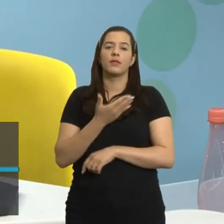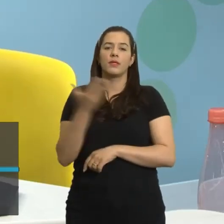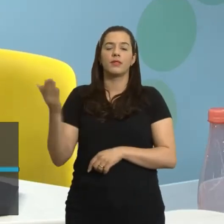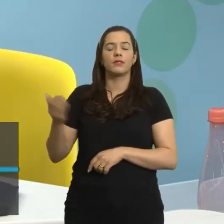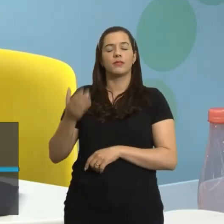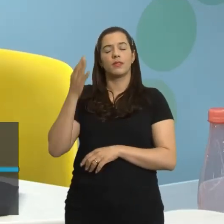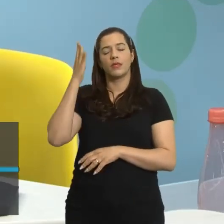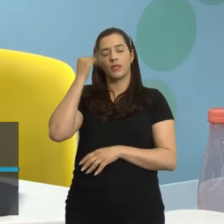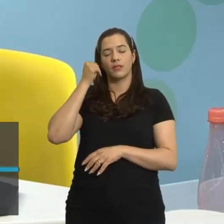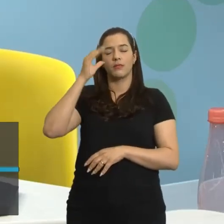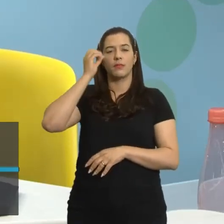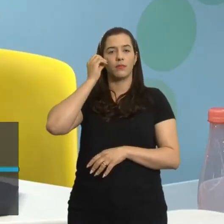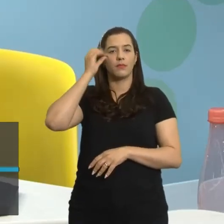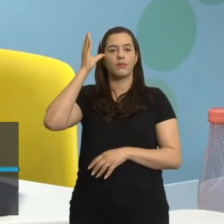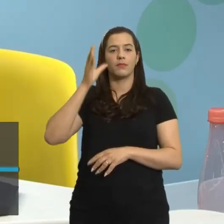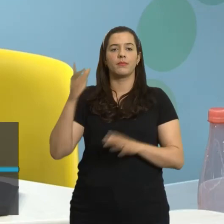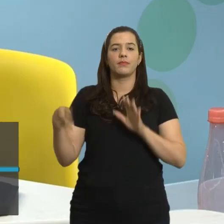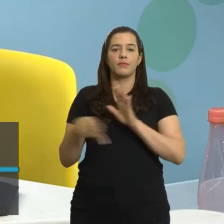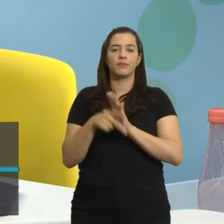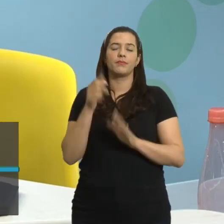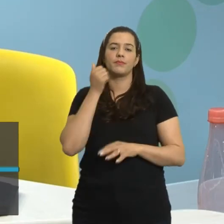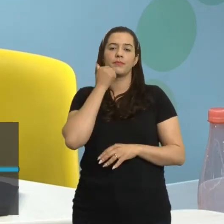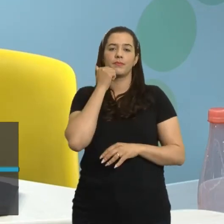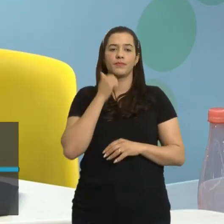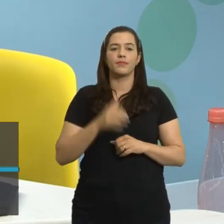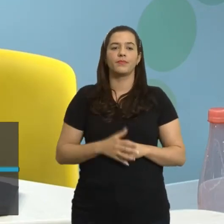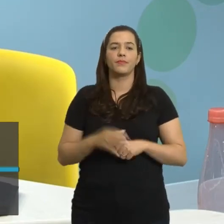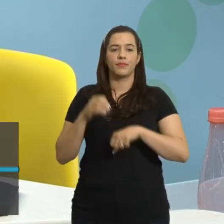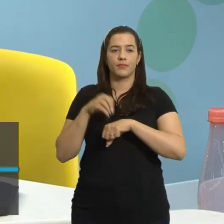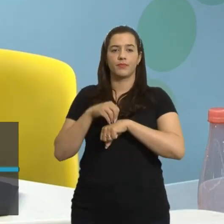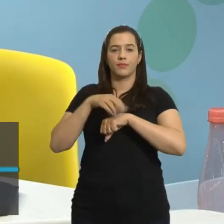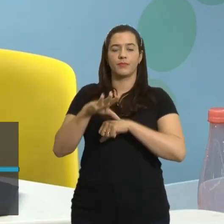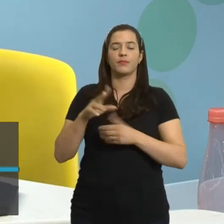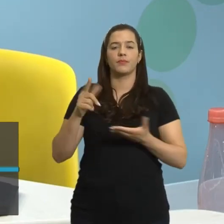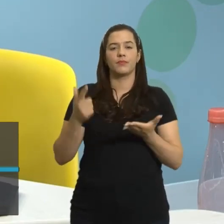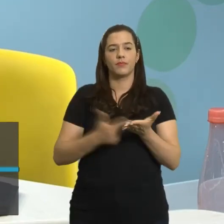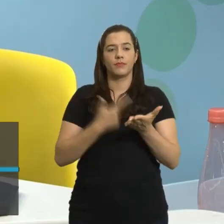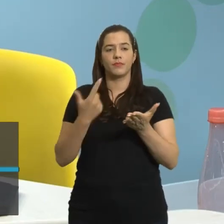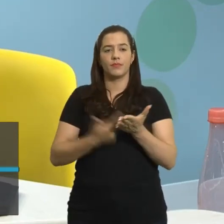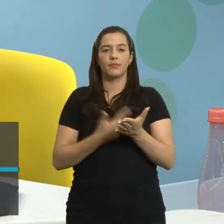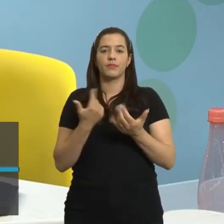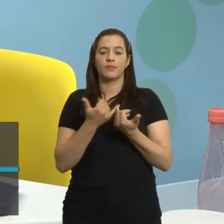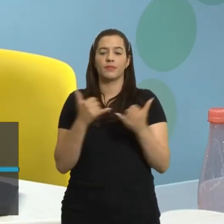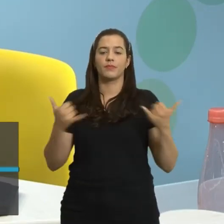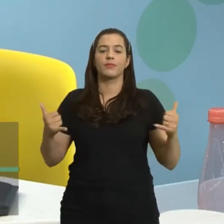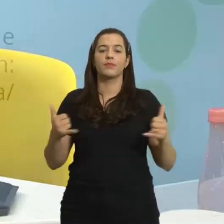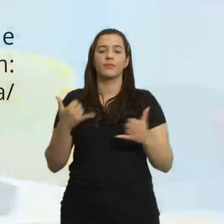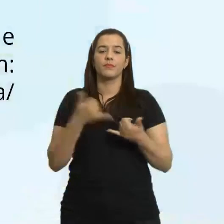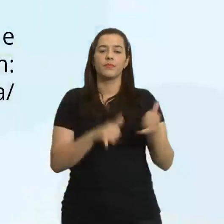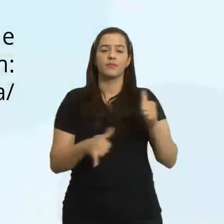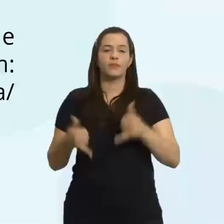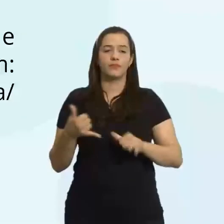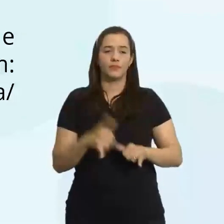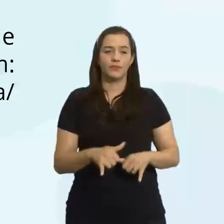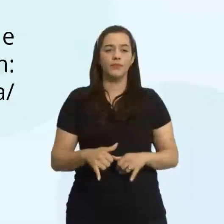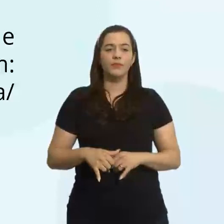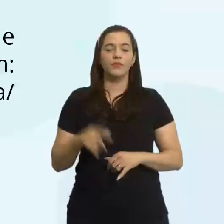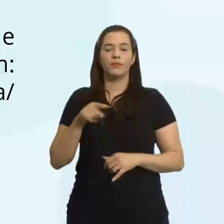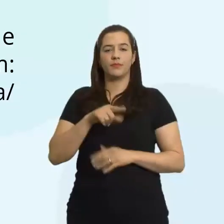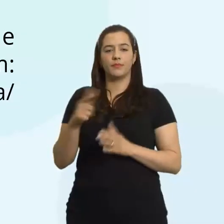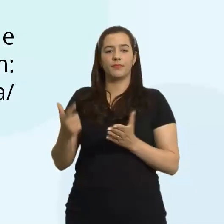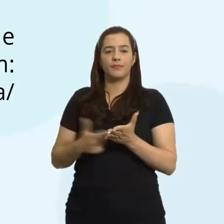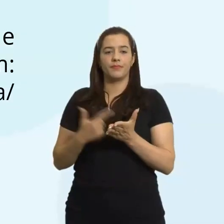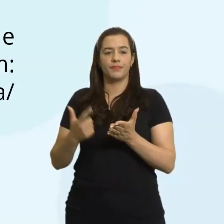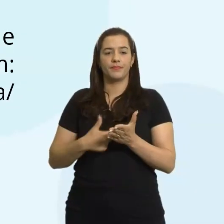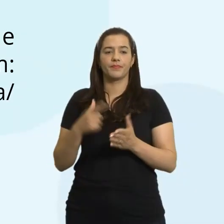letramento científico. Temos aqui uma sugestão de leitura, que é o livro A Eletricidade e a Química. Esse livro está disponível